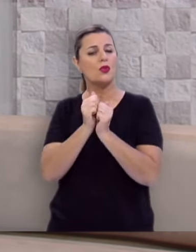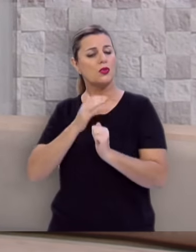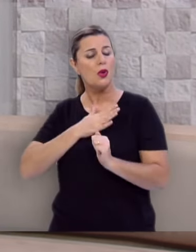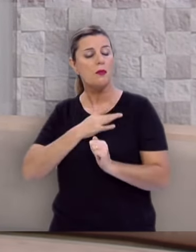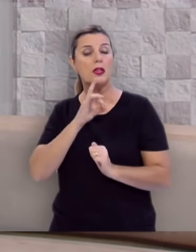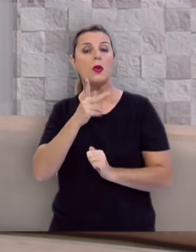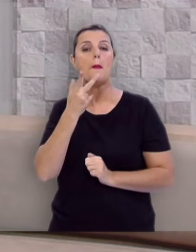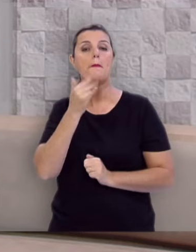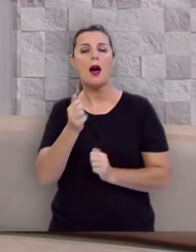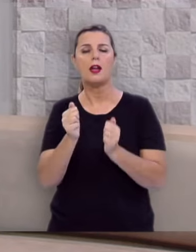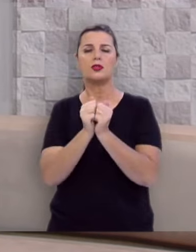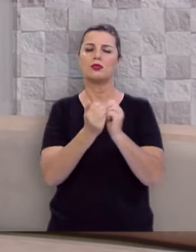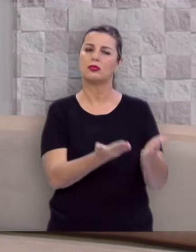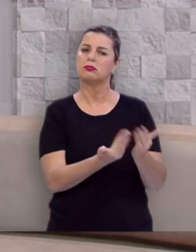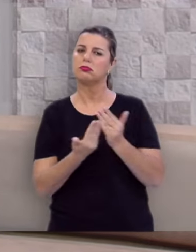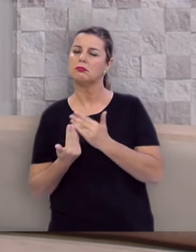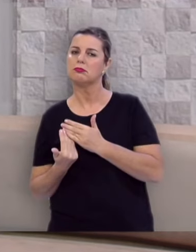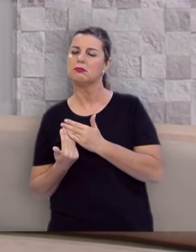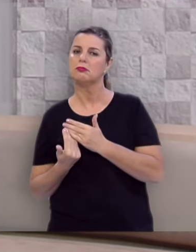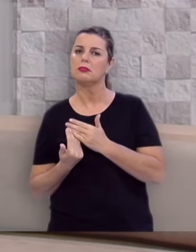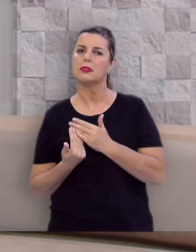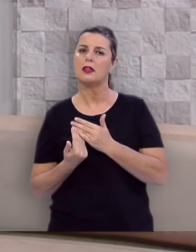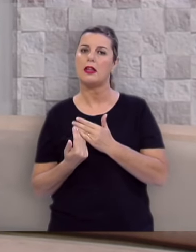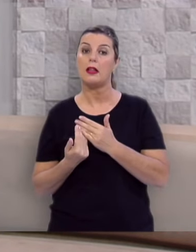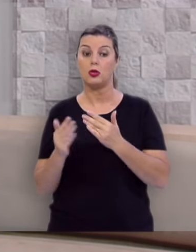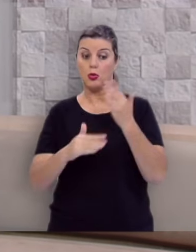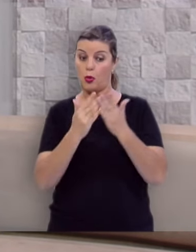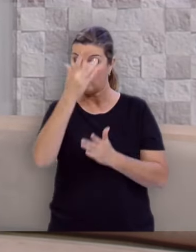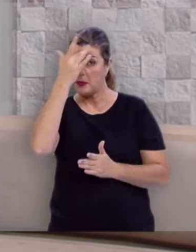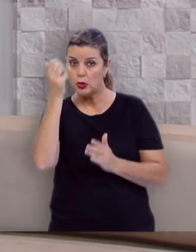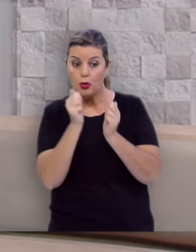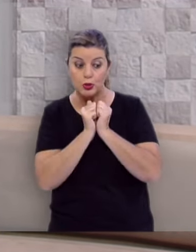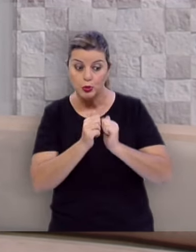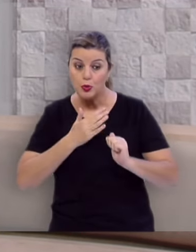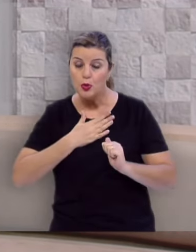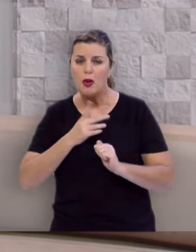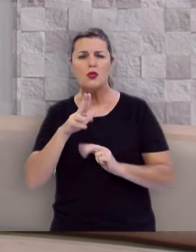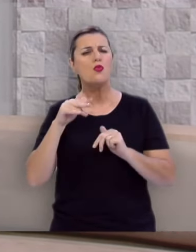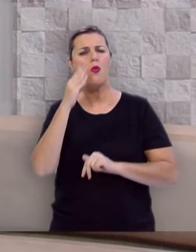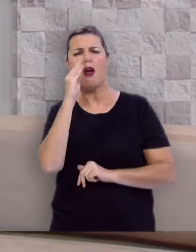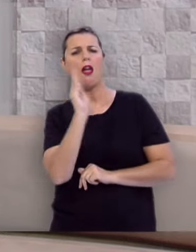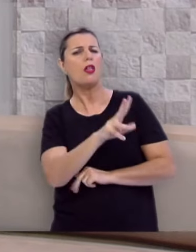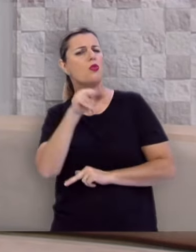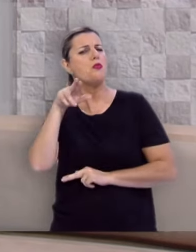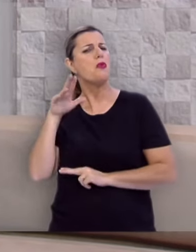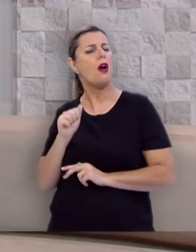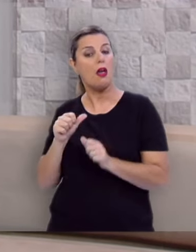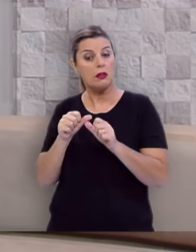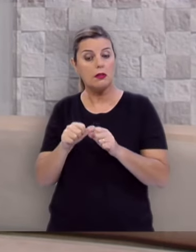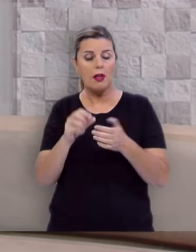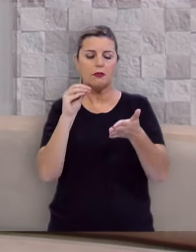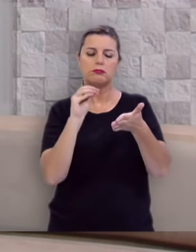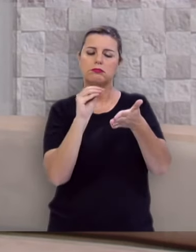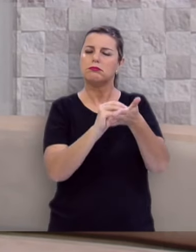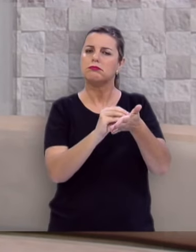o Pai não o trouxer. E todo aquele que vem a mim, de maneira nenhuma eu o lançarei fora. Está